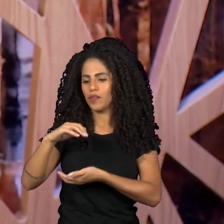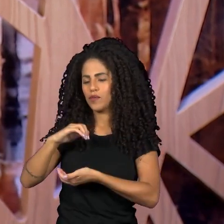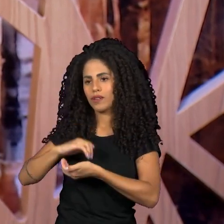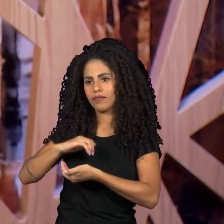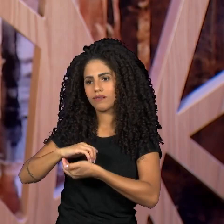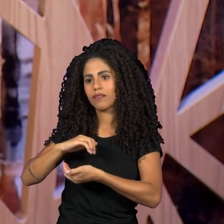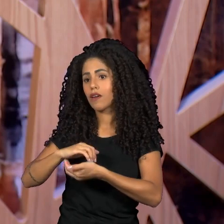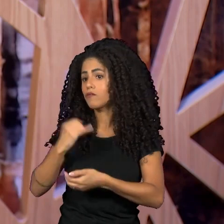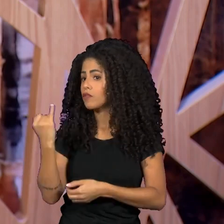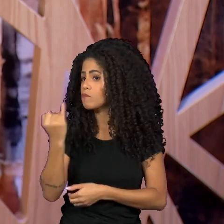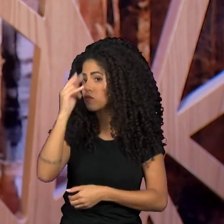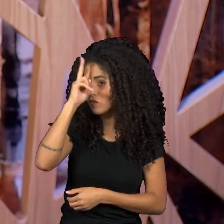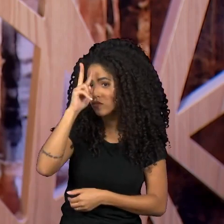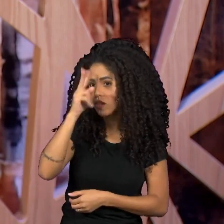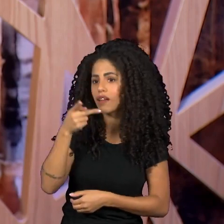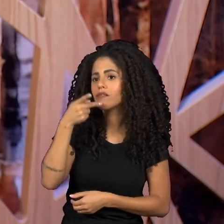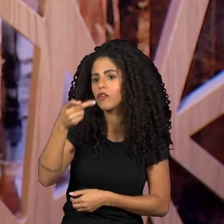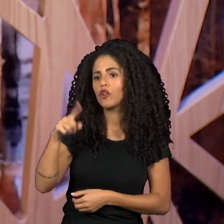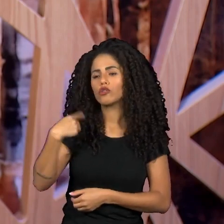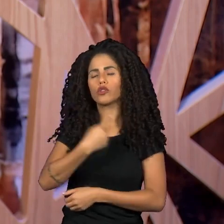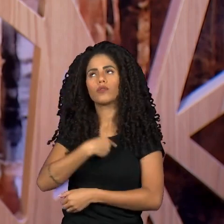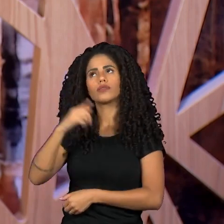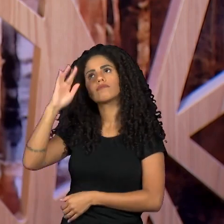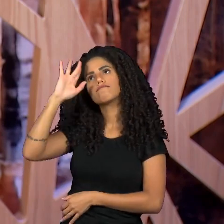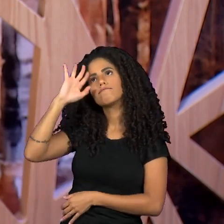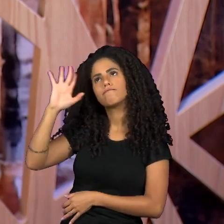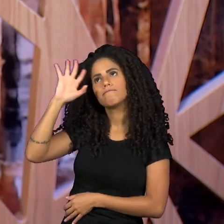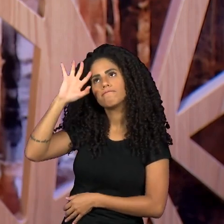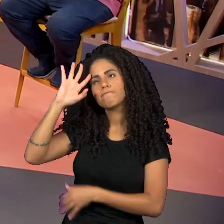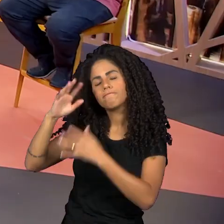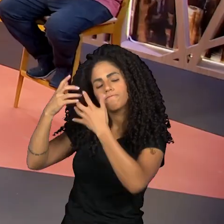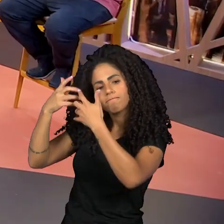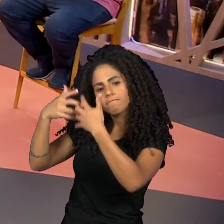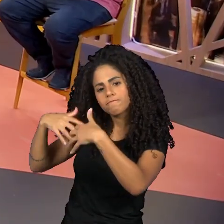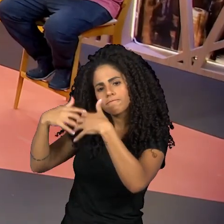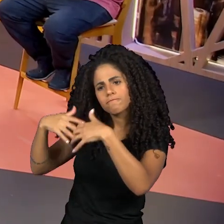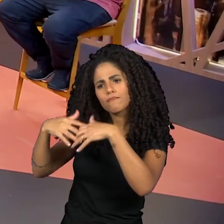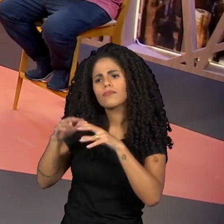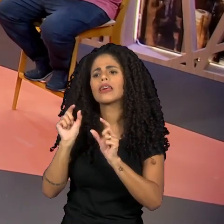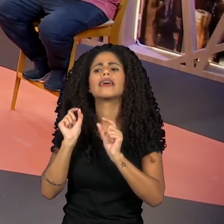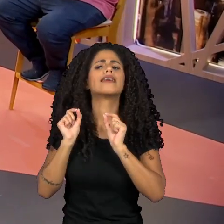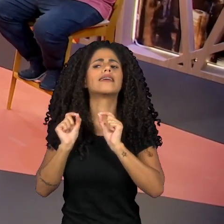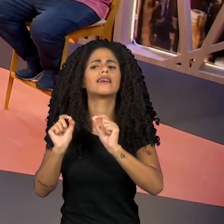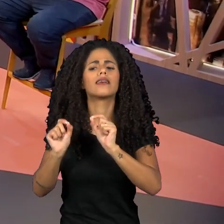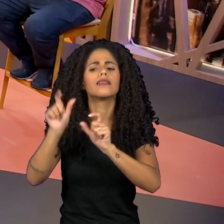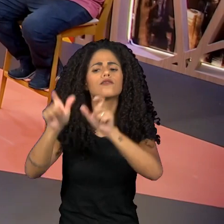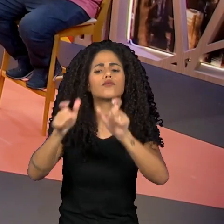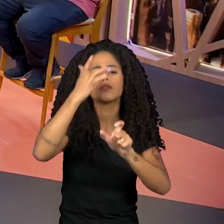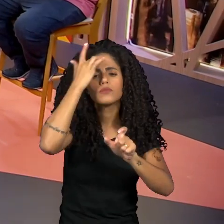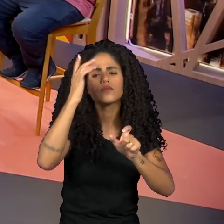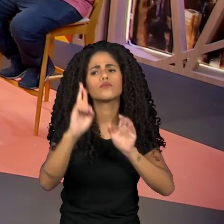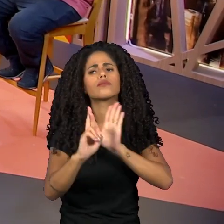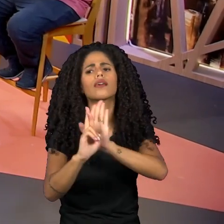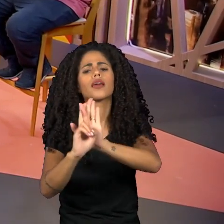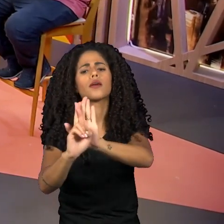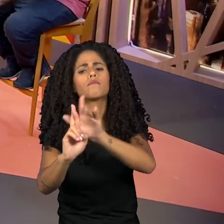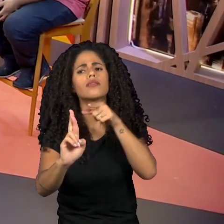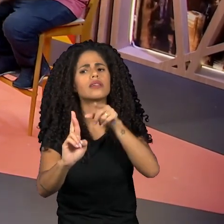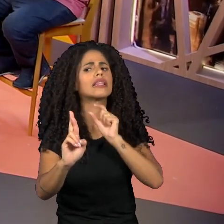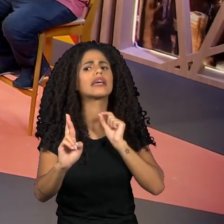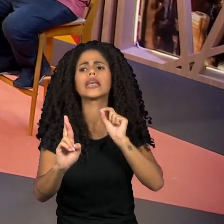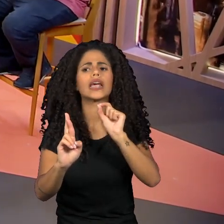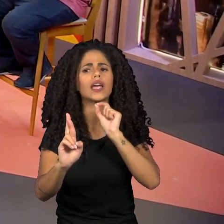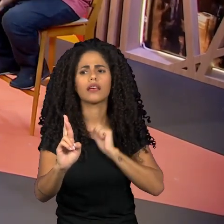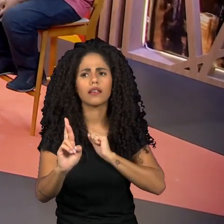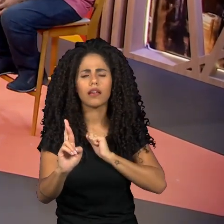que também cabe a gente pensar que quem são aqueles representantes, aquela corte, né,